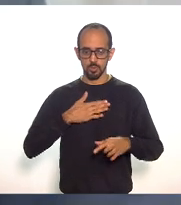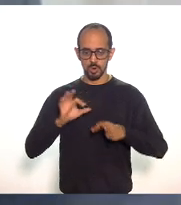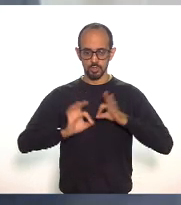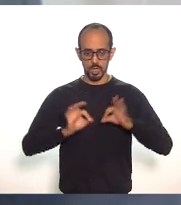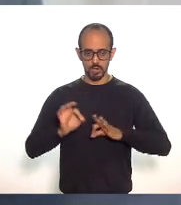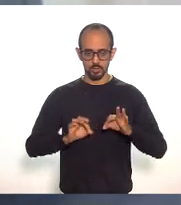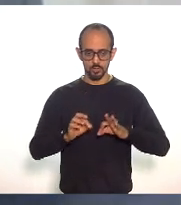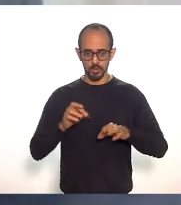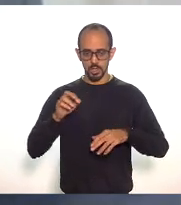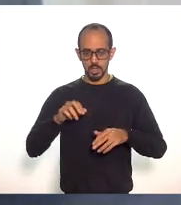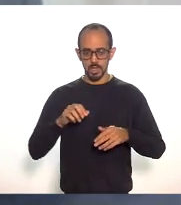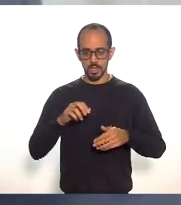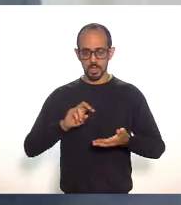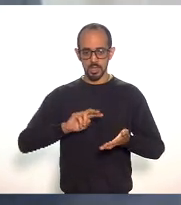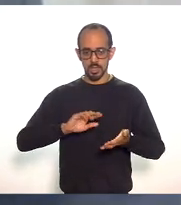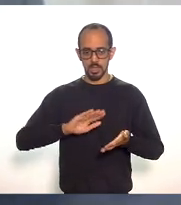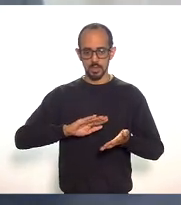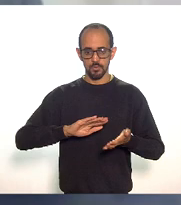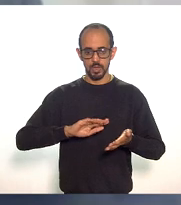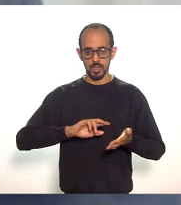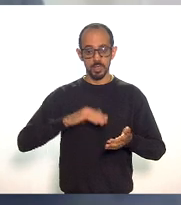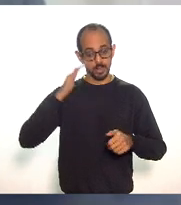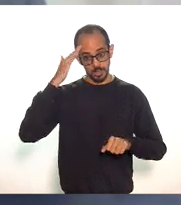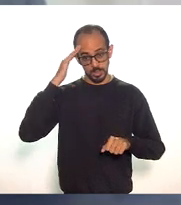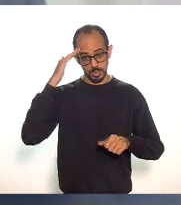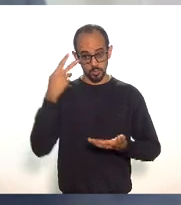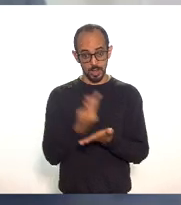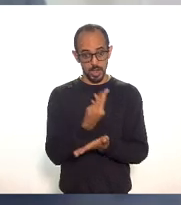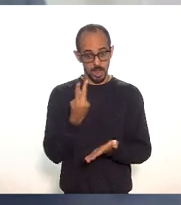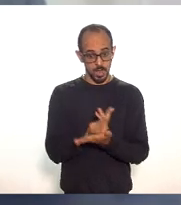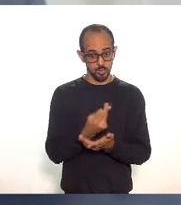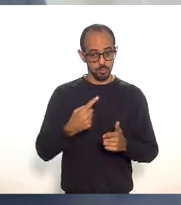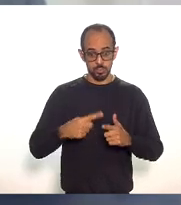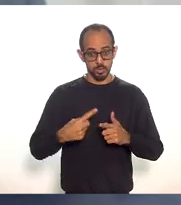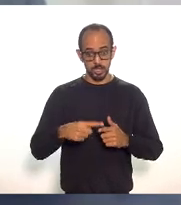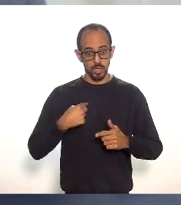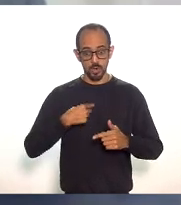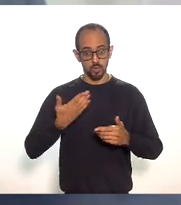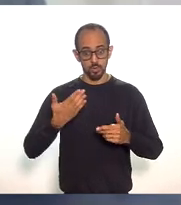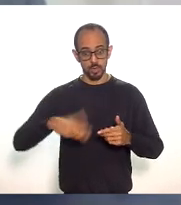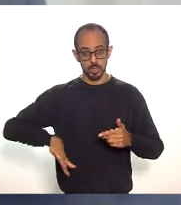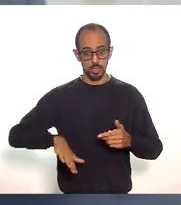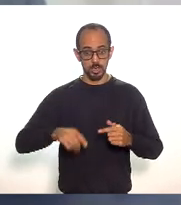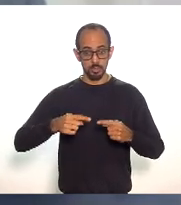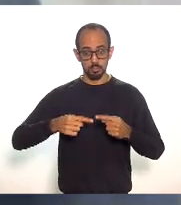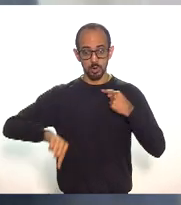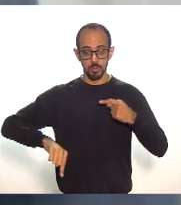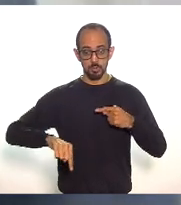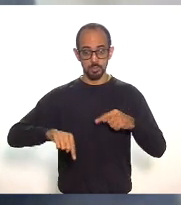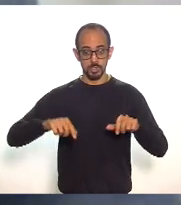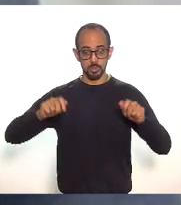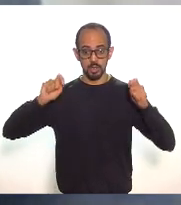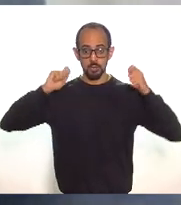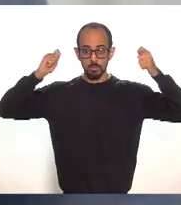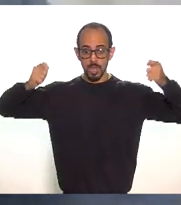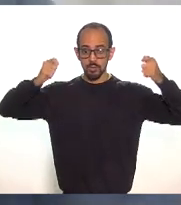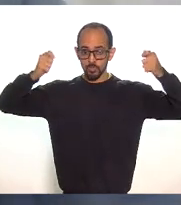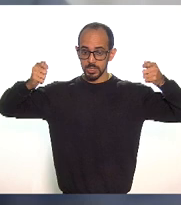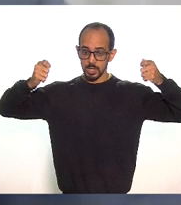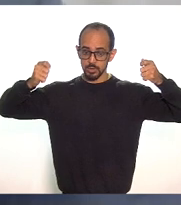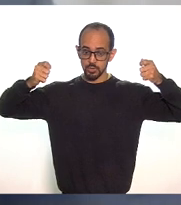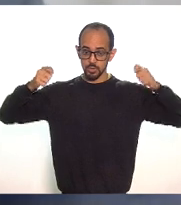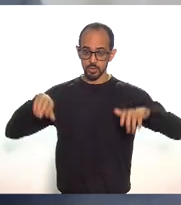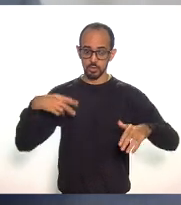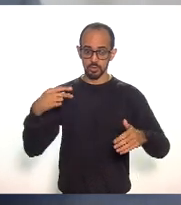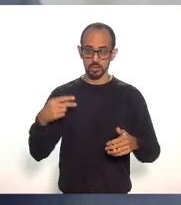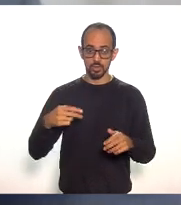interpretado, porque em momento algum eu queria proibir em relação a manifestações, que foi basicamente os ataques que eu tenho sofrido desde